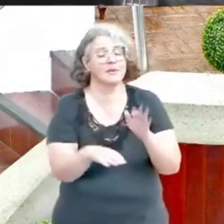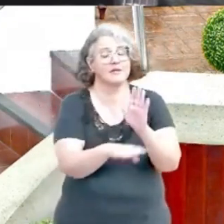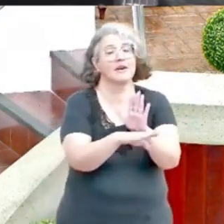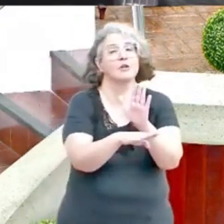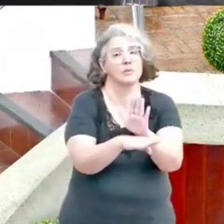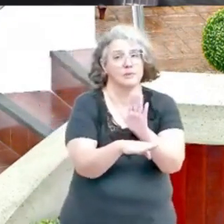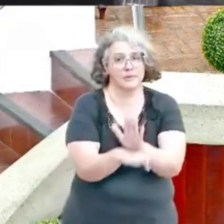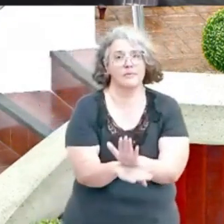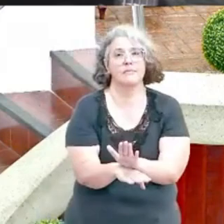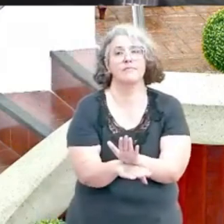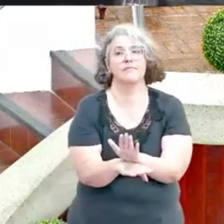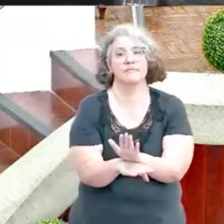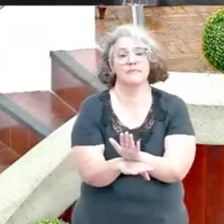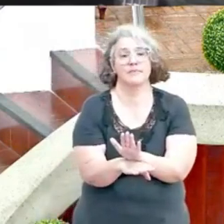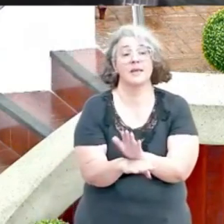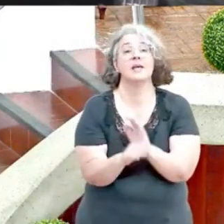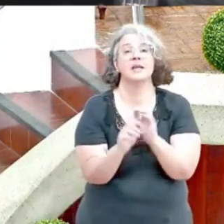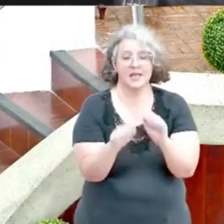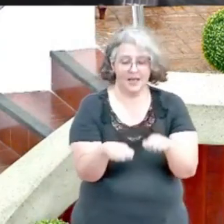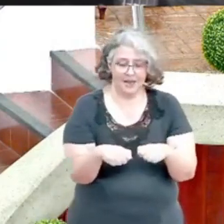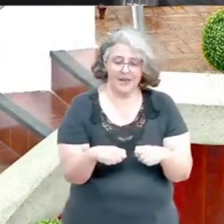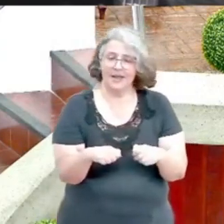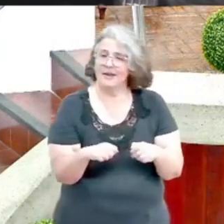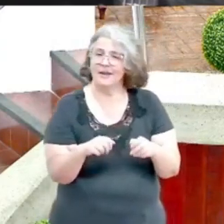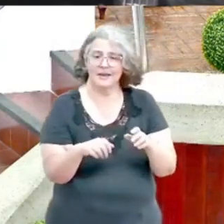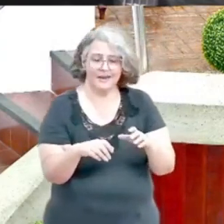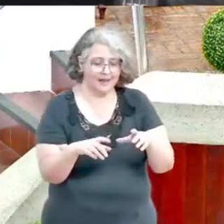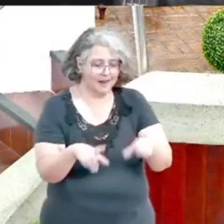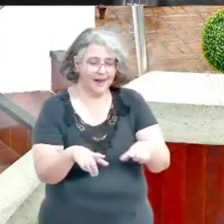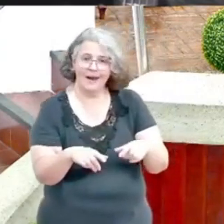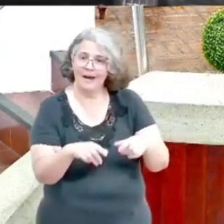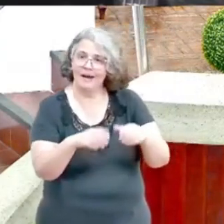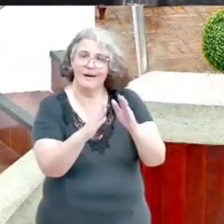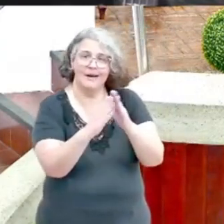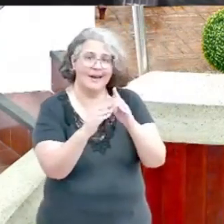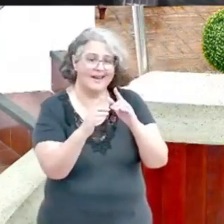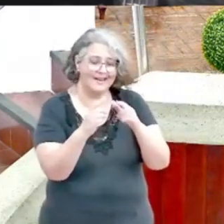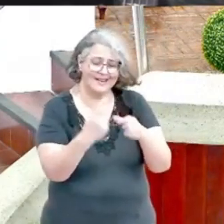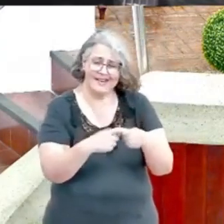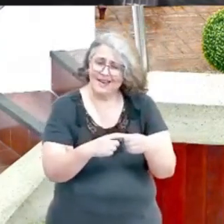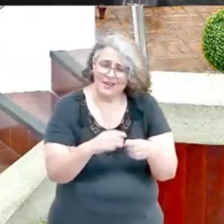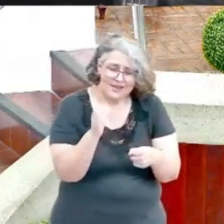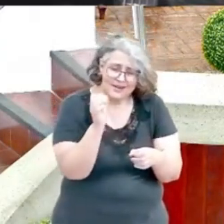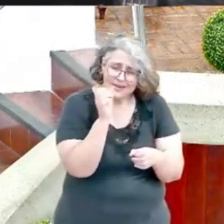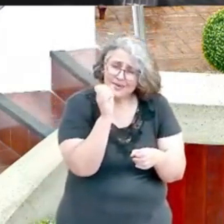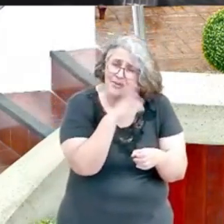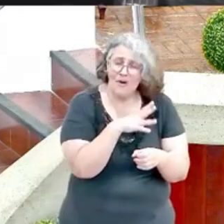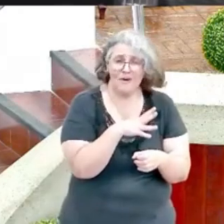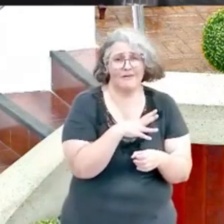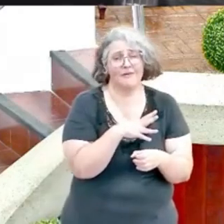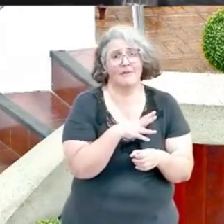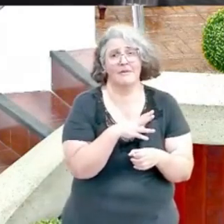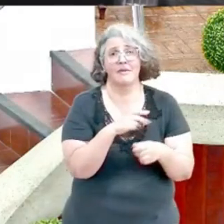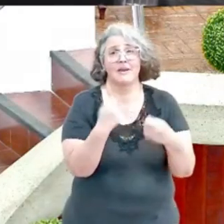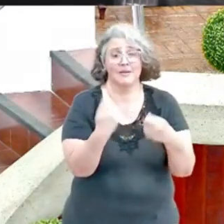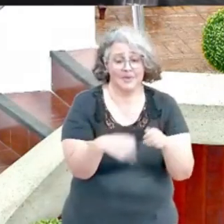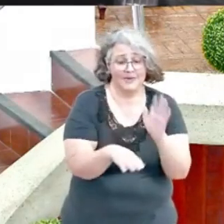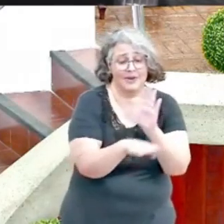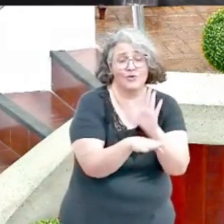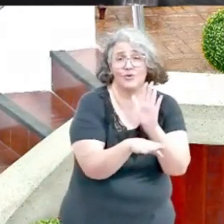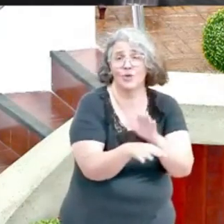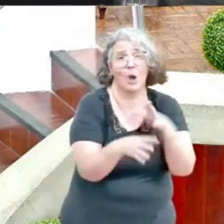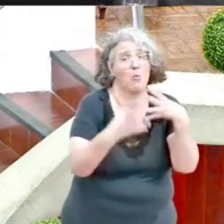bebê espiritual de poucas semanas naquela cidade. E por isso ele escreve essa carta a eles. Ele escreve esta carta